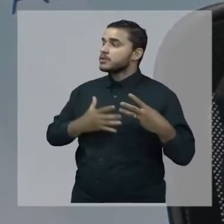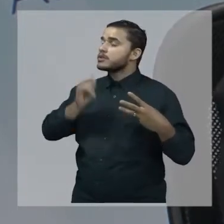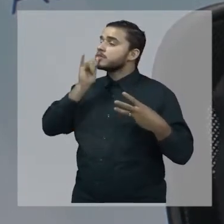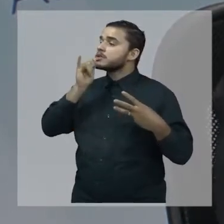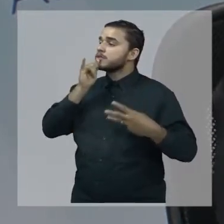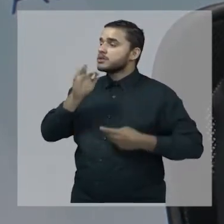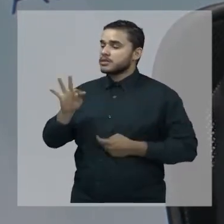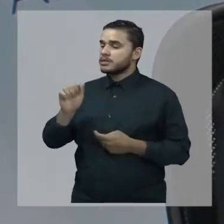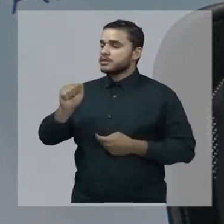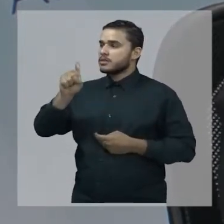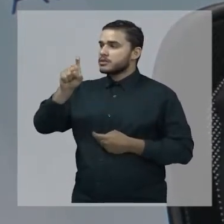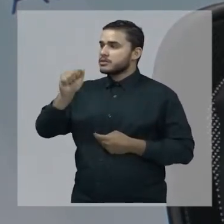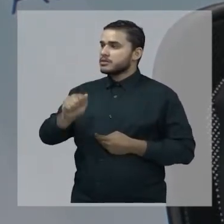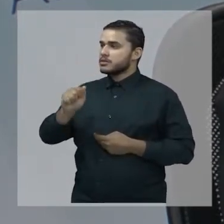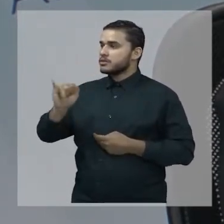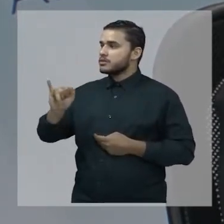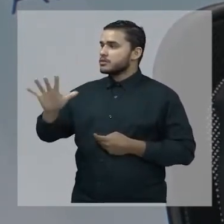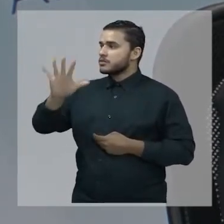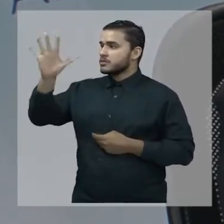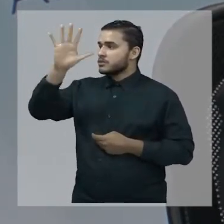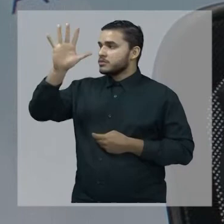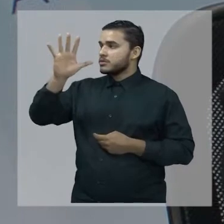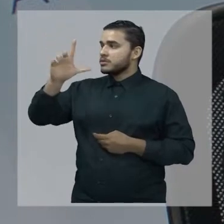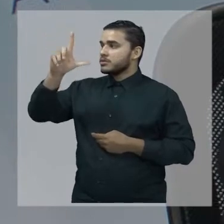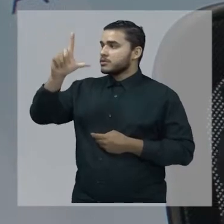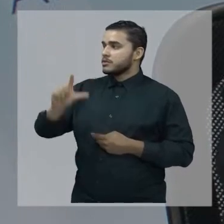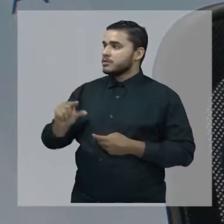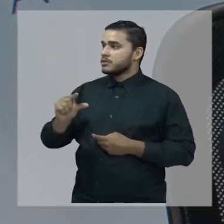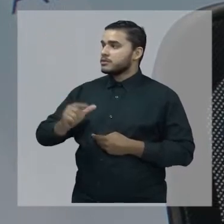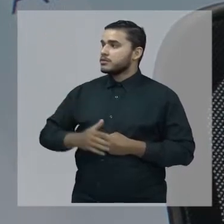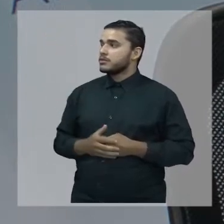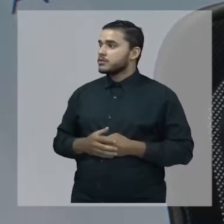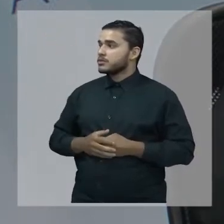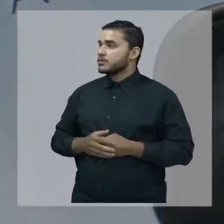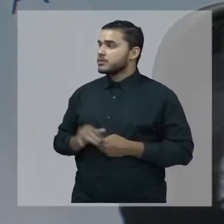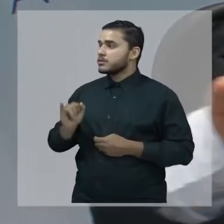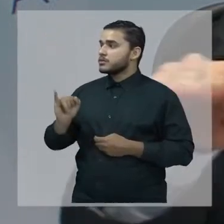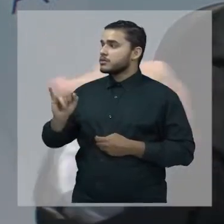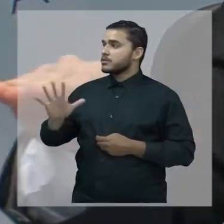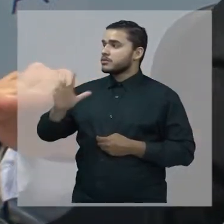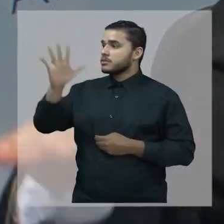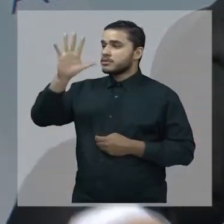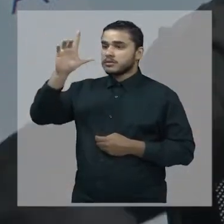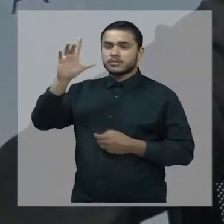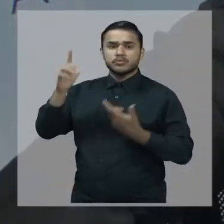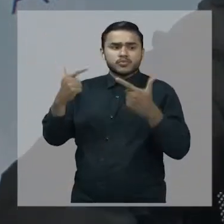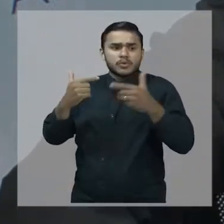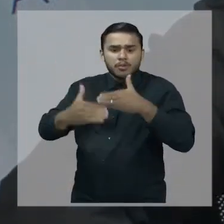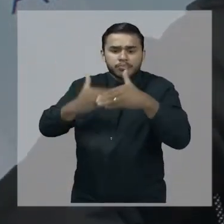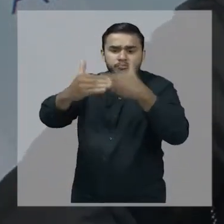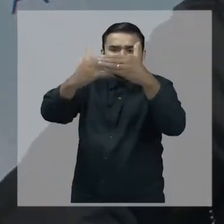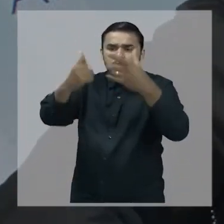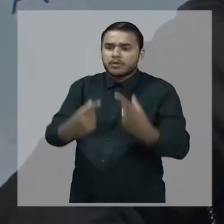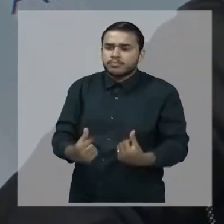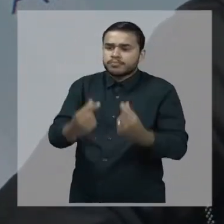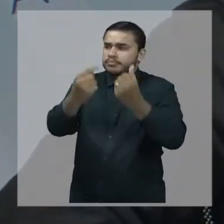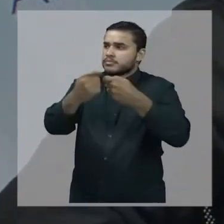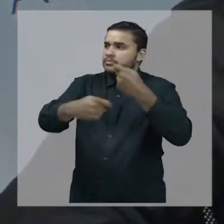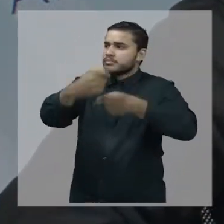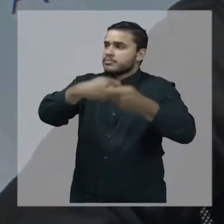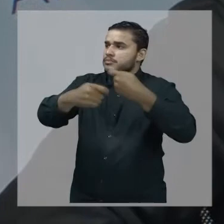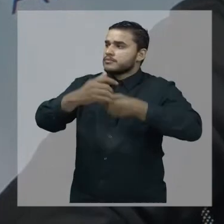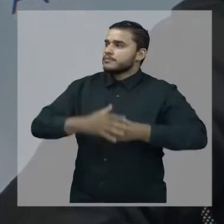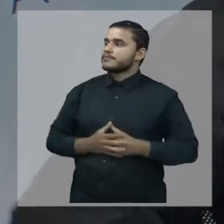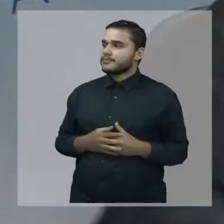bom viver num país, por exemplo, ontem taxa de inflação menos 0,4%, E sem crescimento econômico. Com a taxa de inflação não, era dessa, negativo, não era